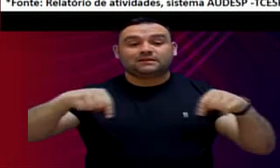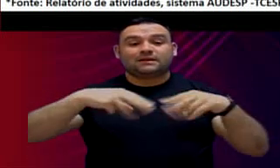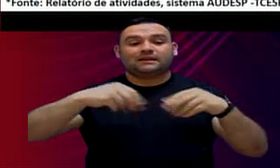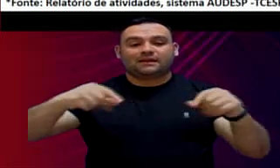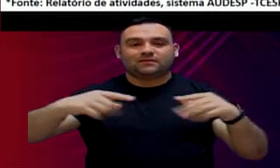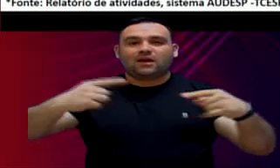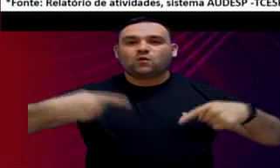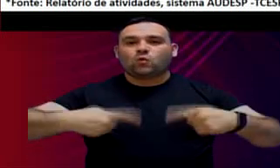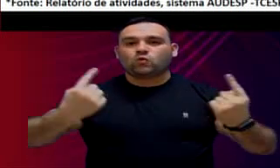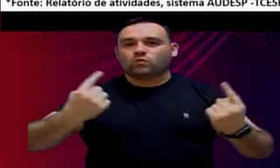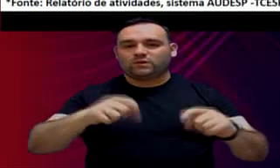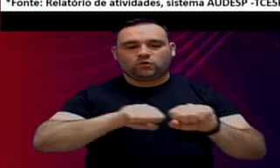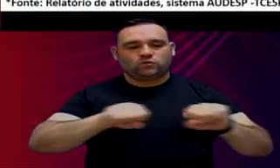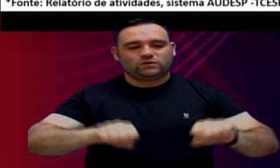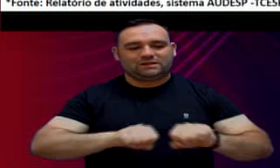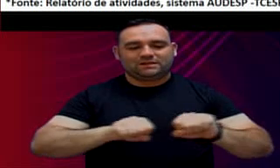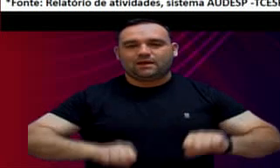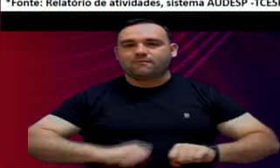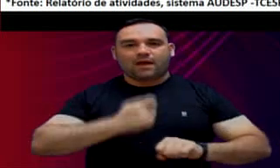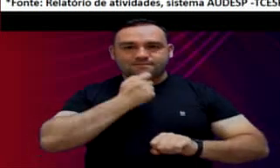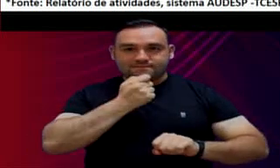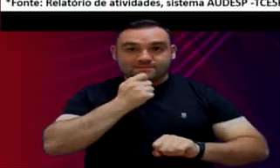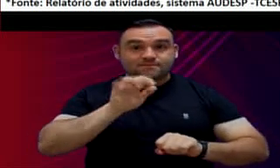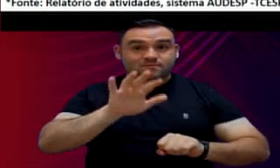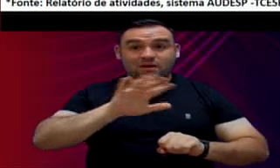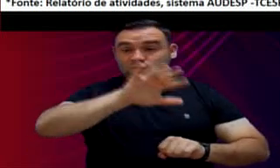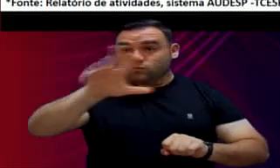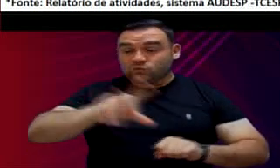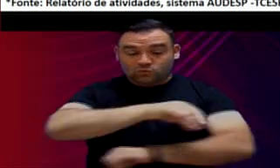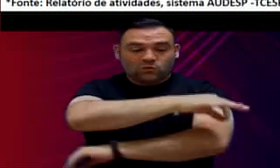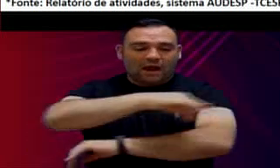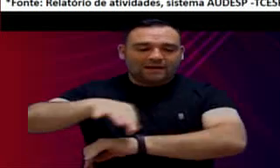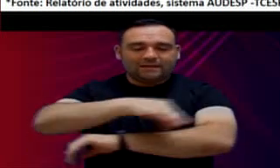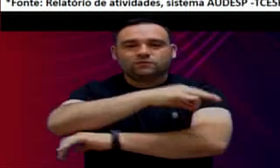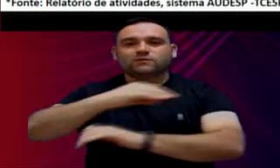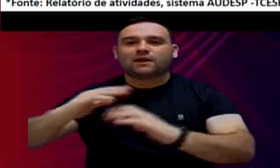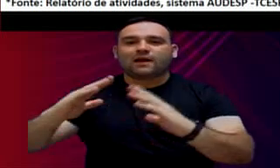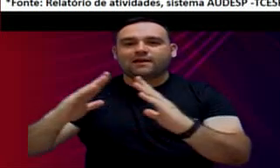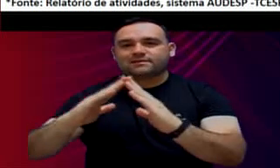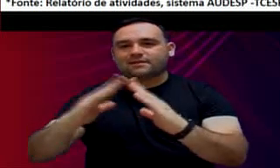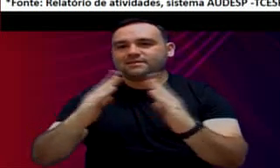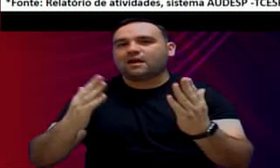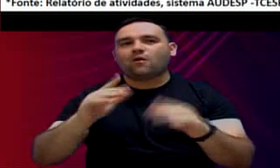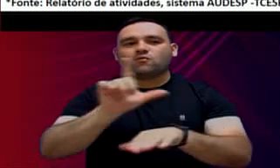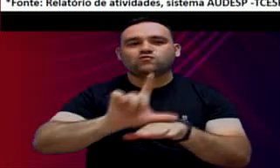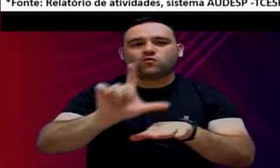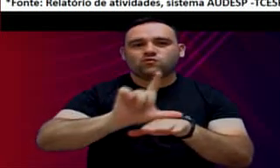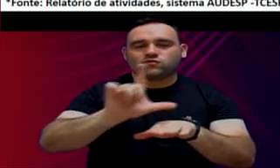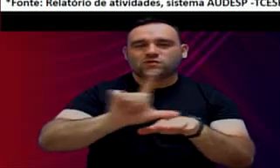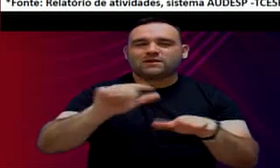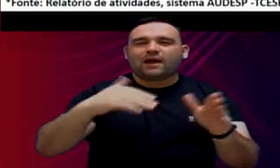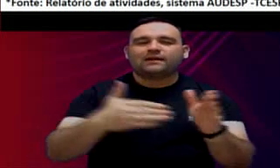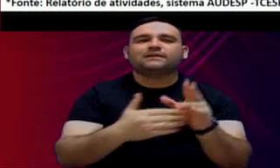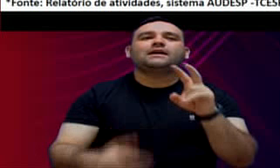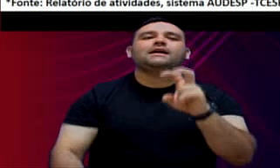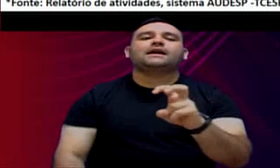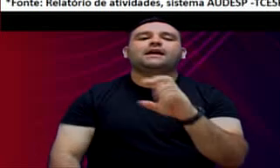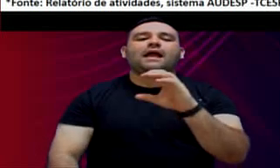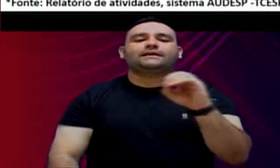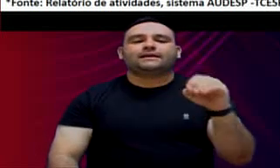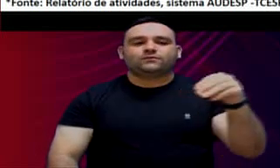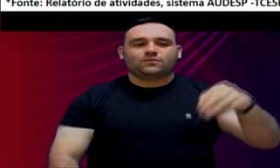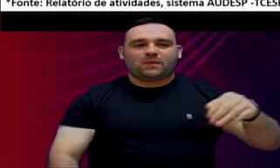e condomínios no sistema digital mas tudo que é arquitetônico Residencial comercial que esteja até 500 metros